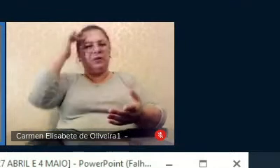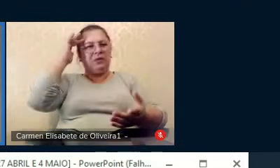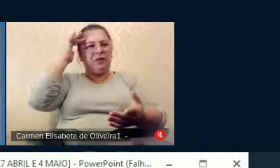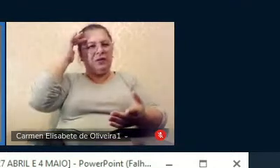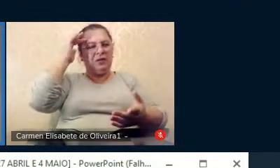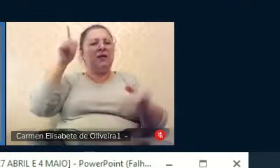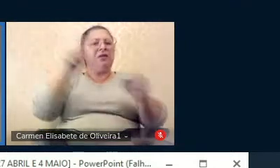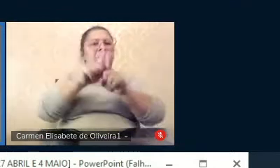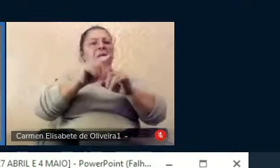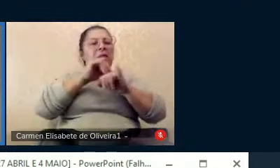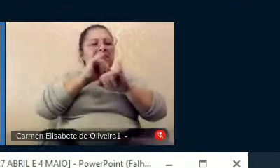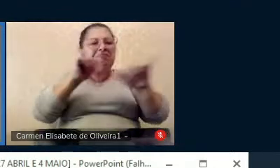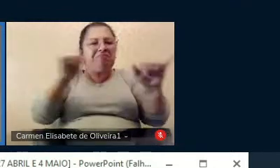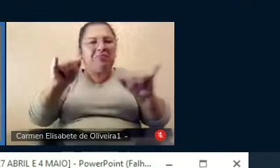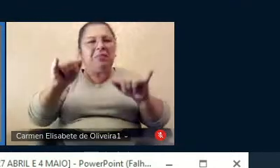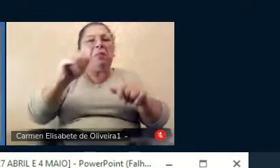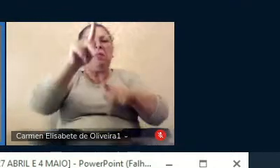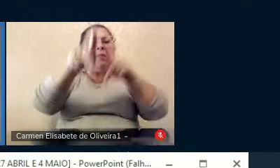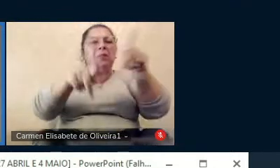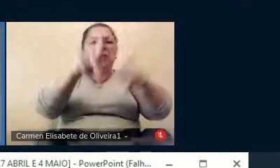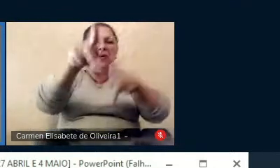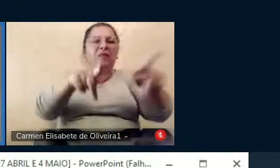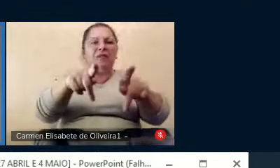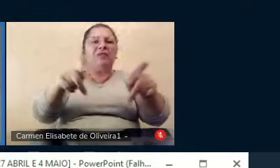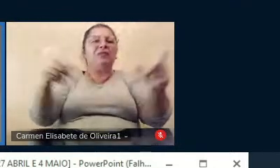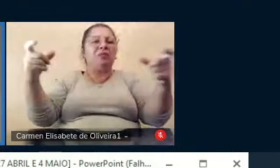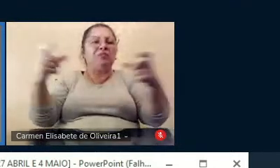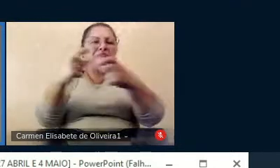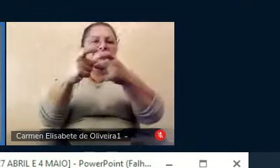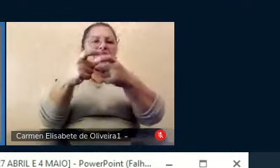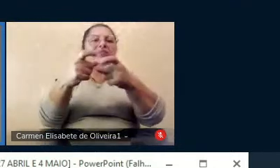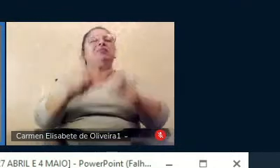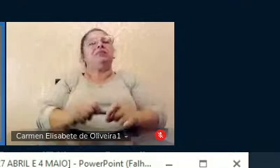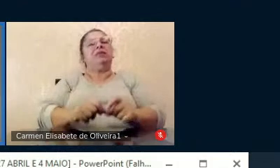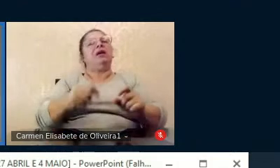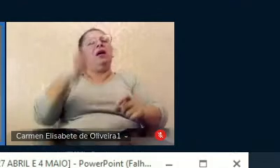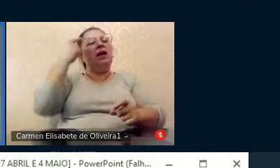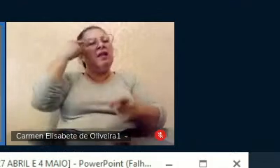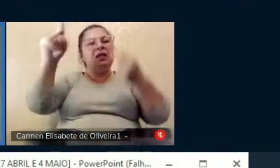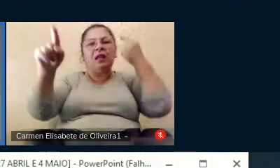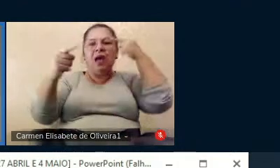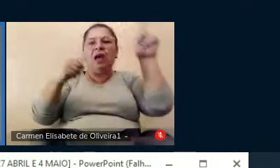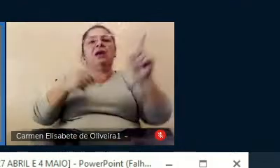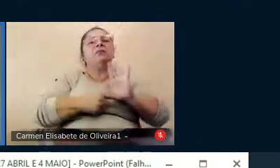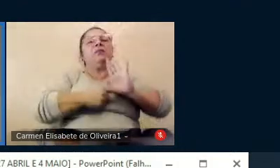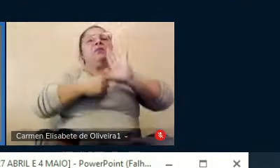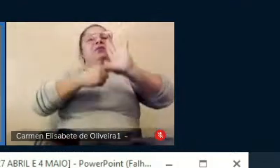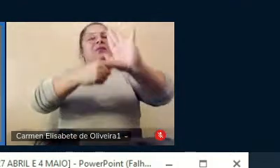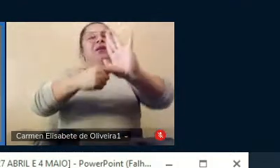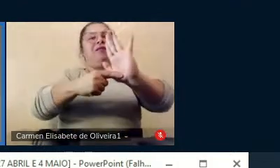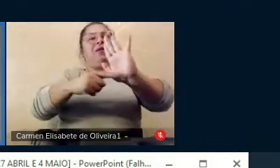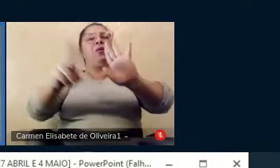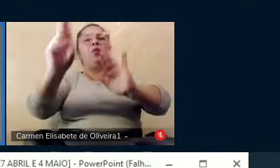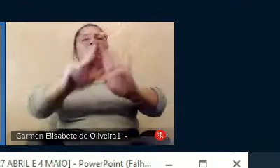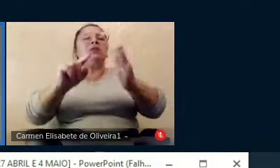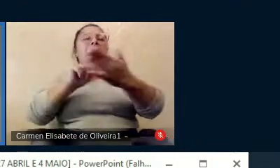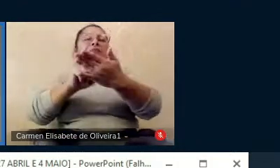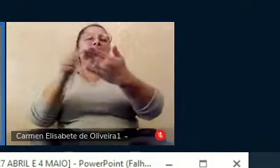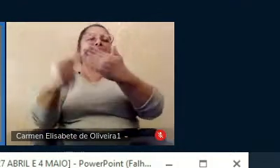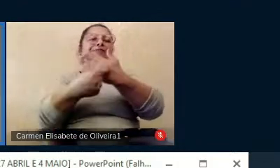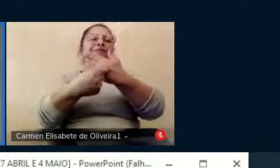um público bem elitizado também. E as ideias eram expressadas indiretamente pelo uso das